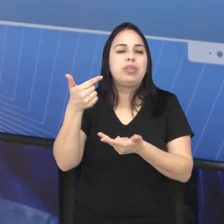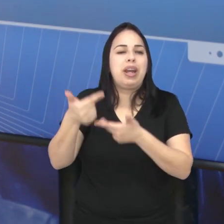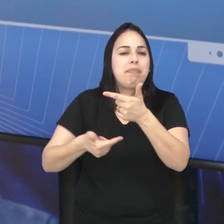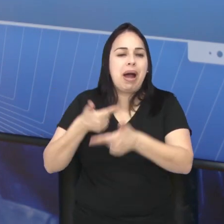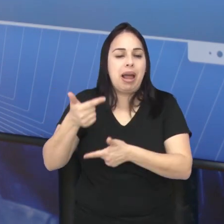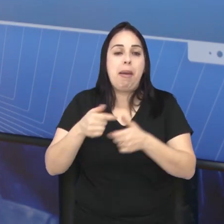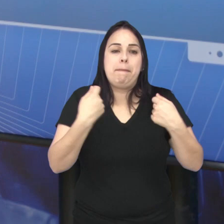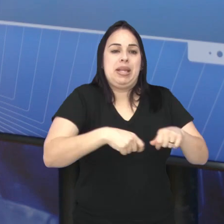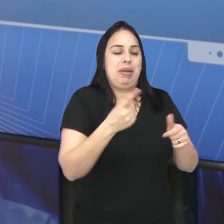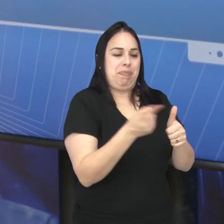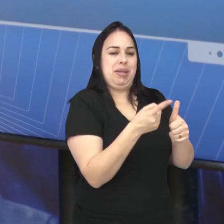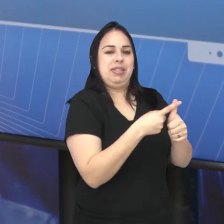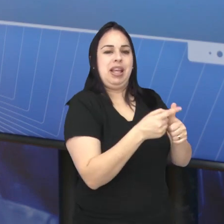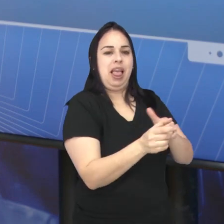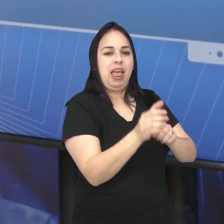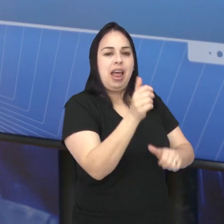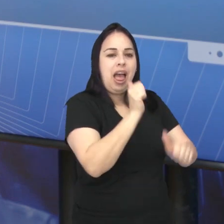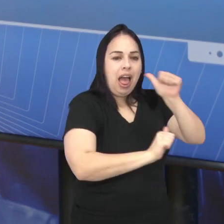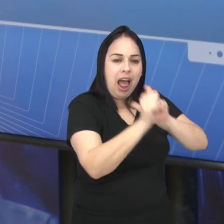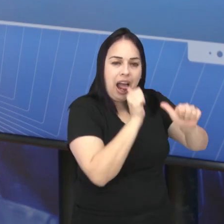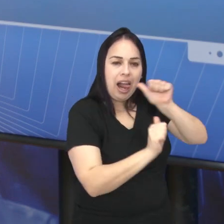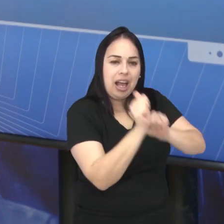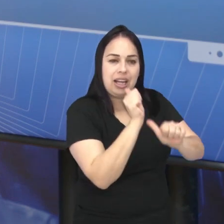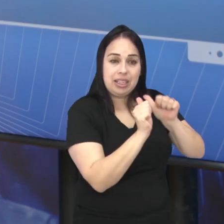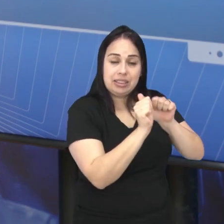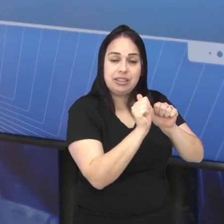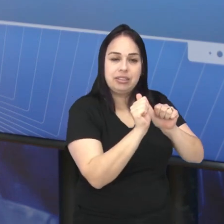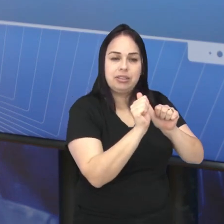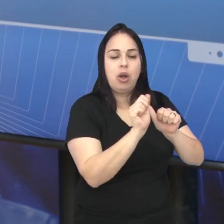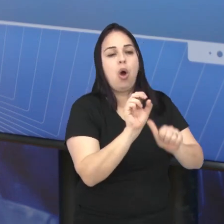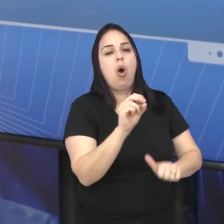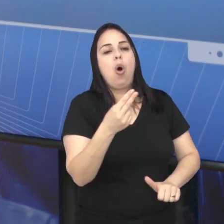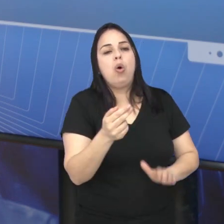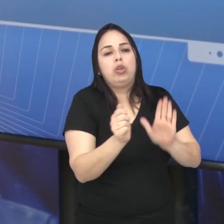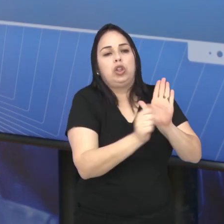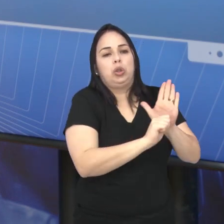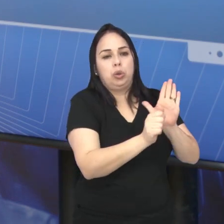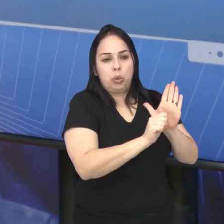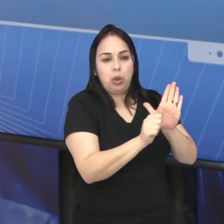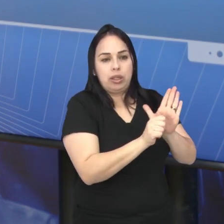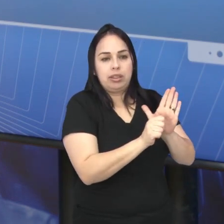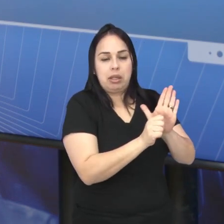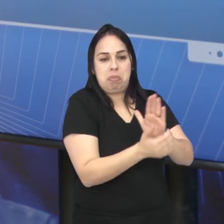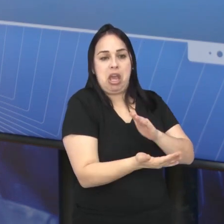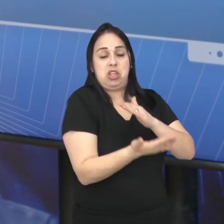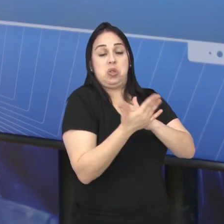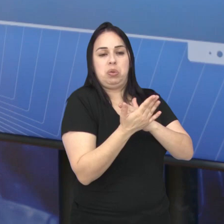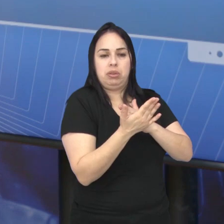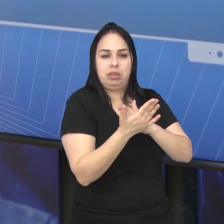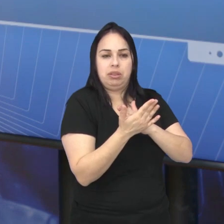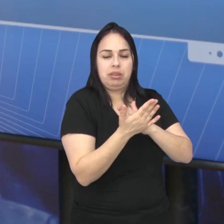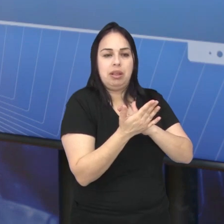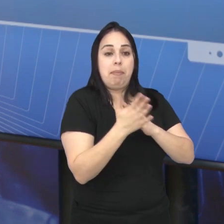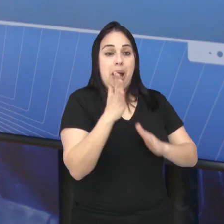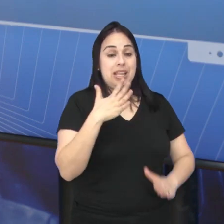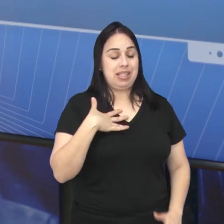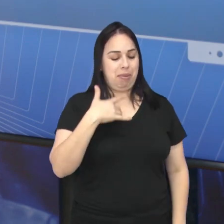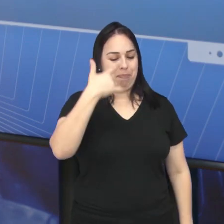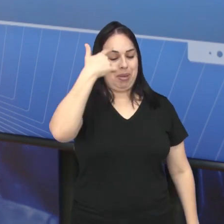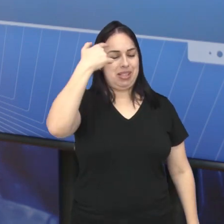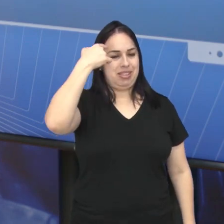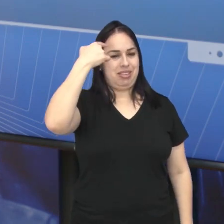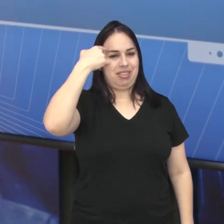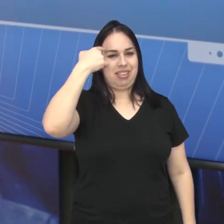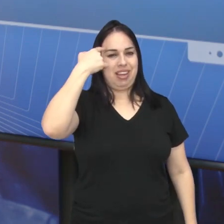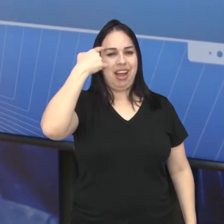trabalhar sem ter o uso da bebida alcoólica, ou sem ter o uso de outra substância psicoativa, no